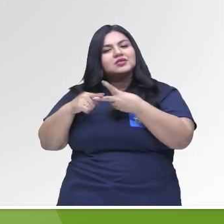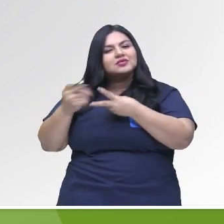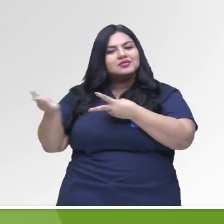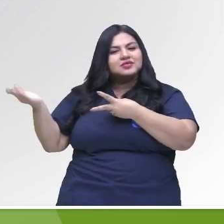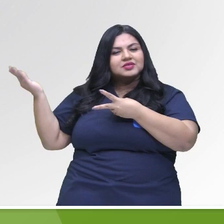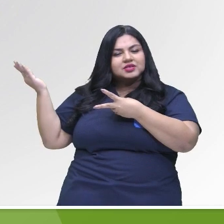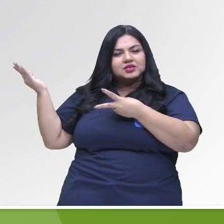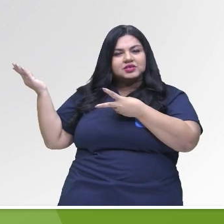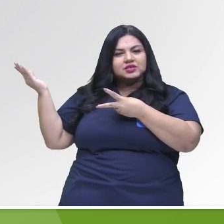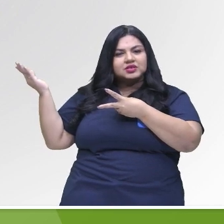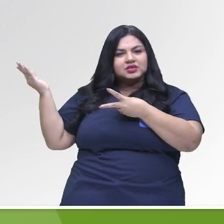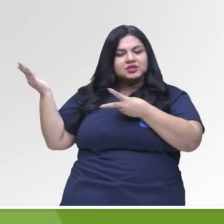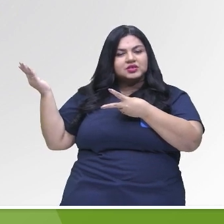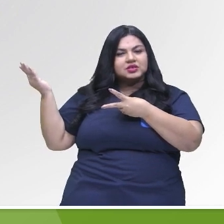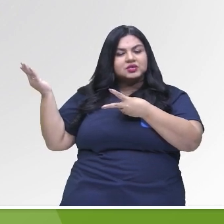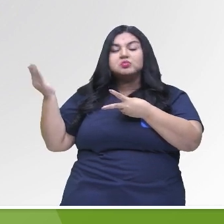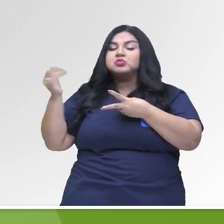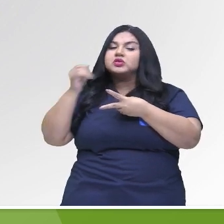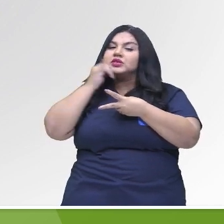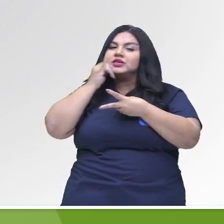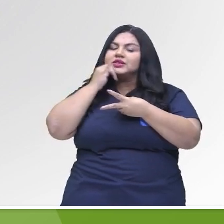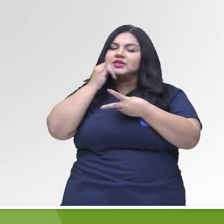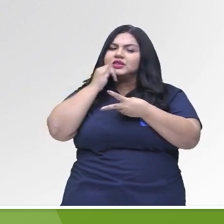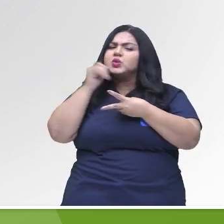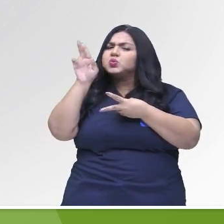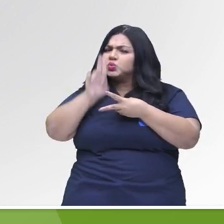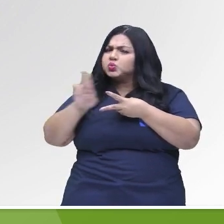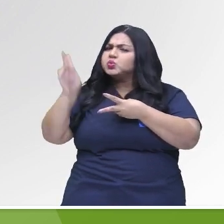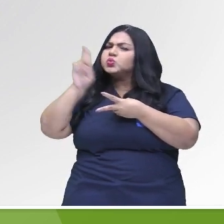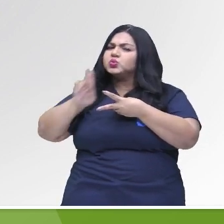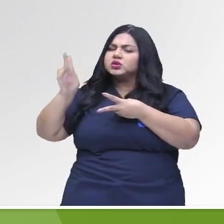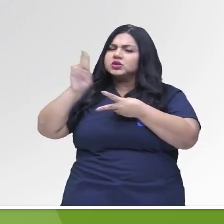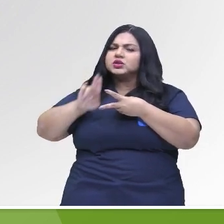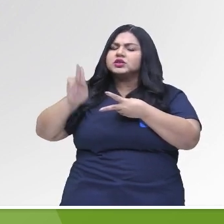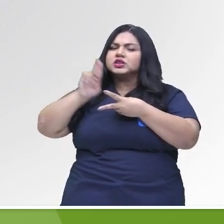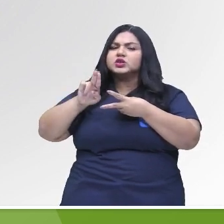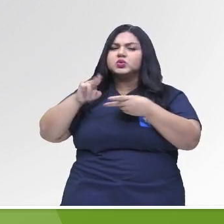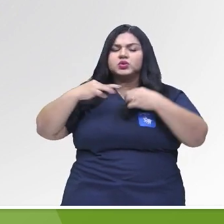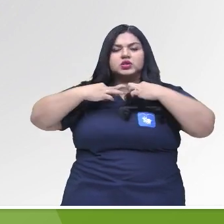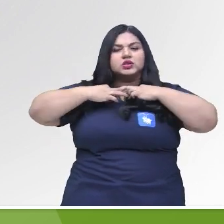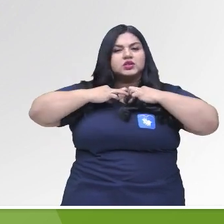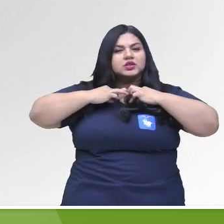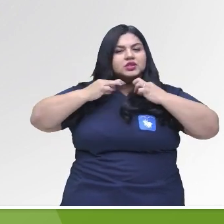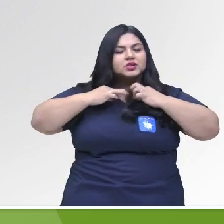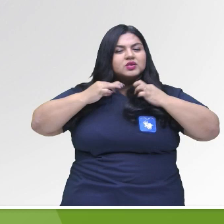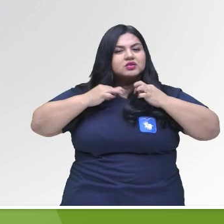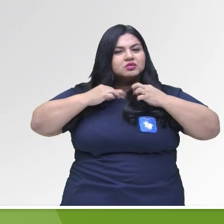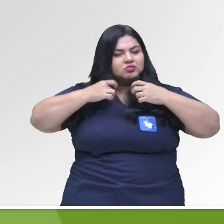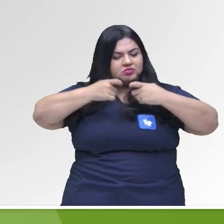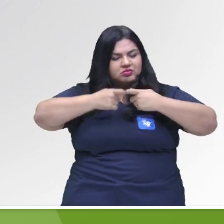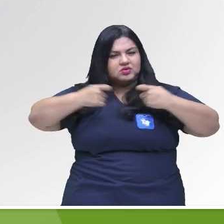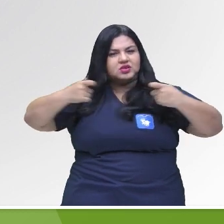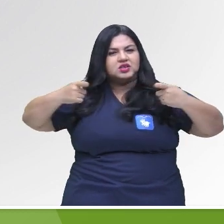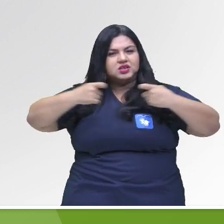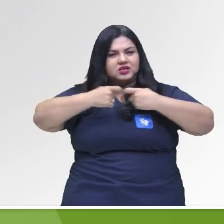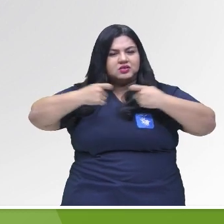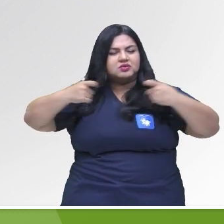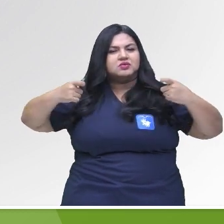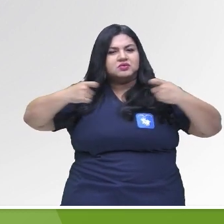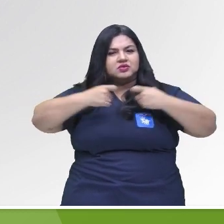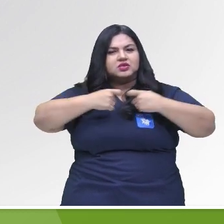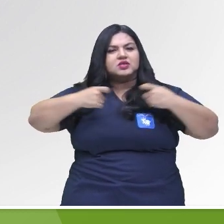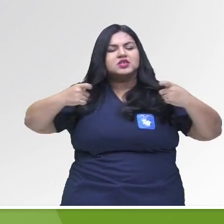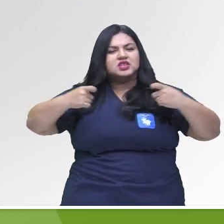As poliamidas são, por exemplo, muito utilizadas em tecidos, né? Aqueles tecidos elásticos